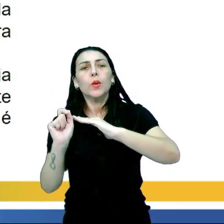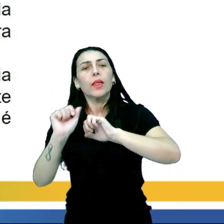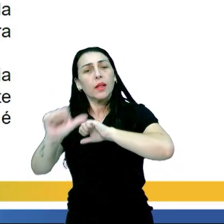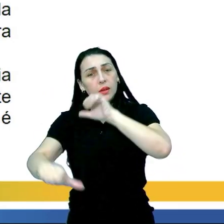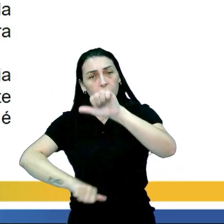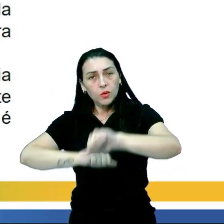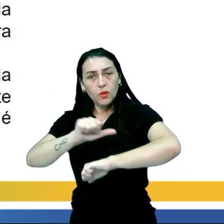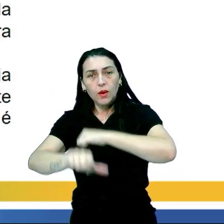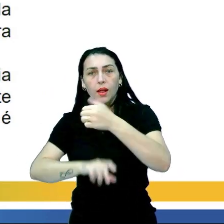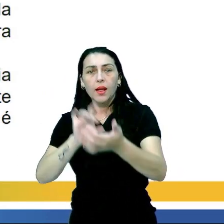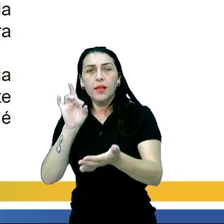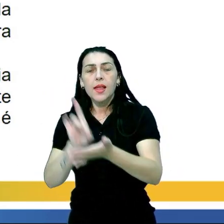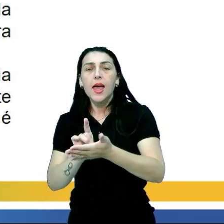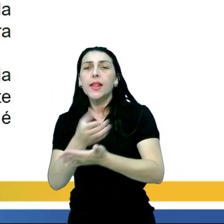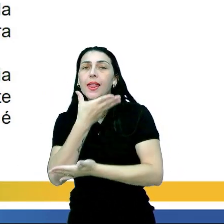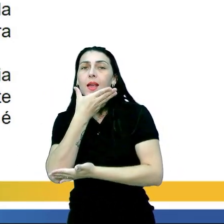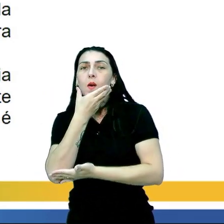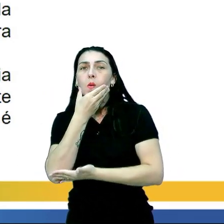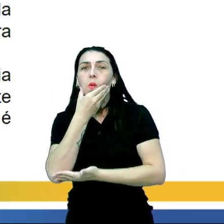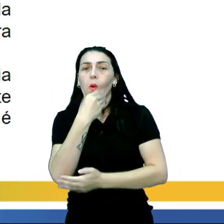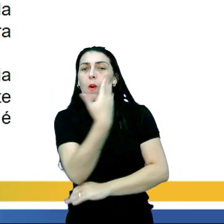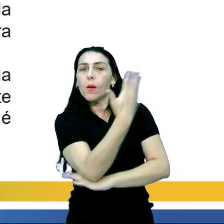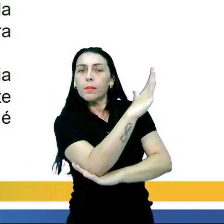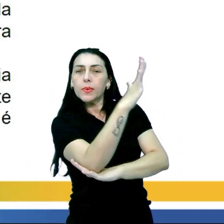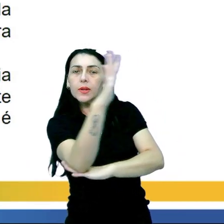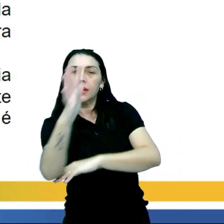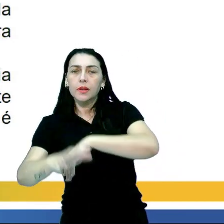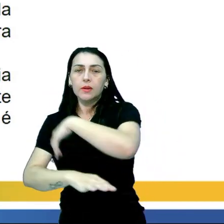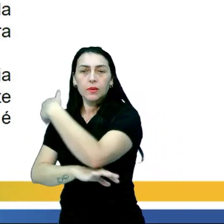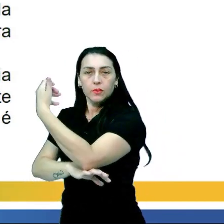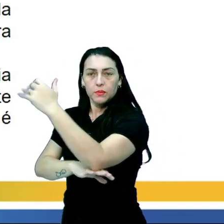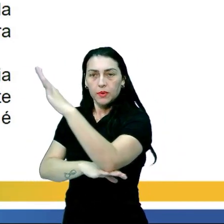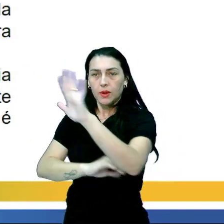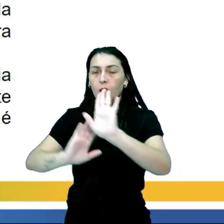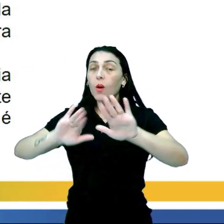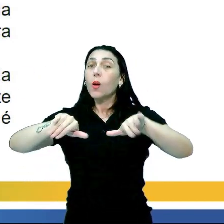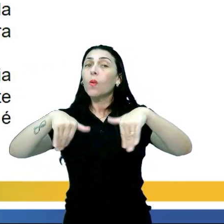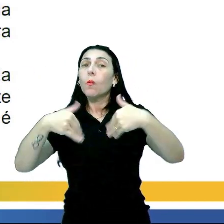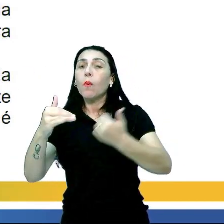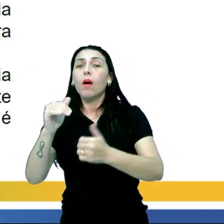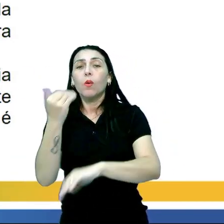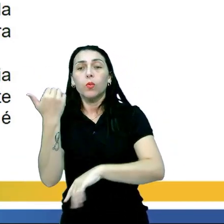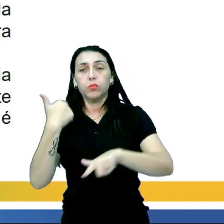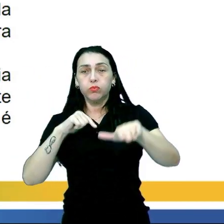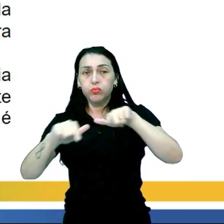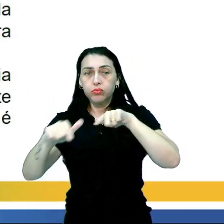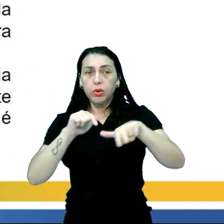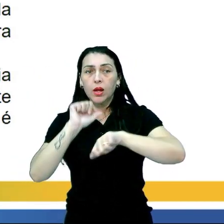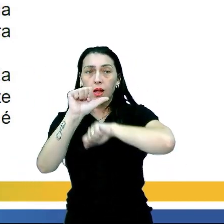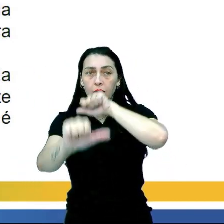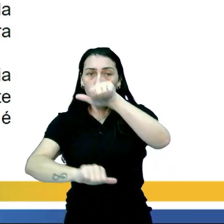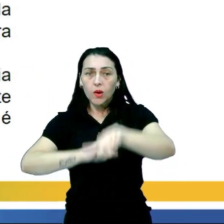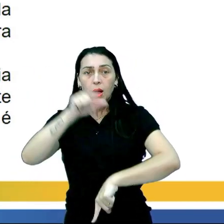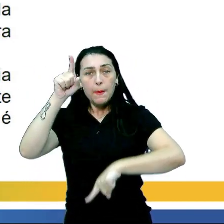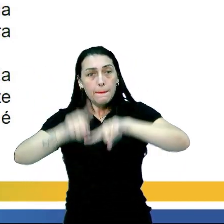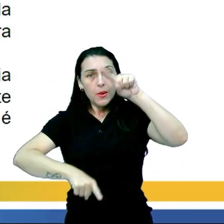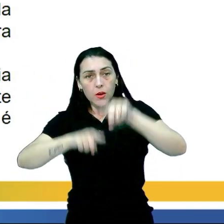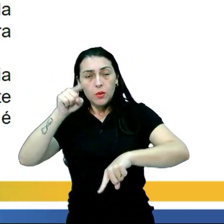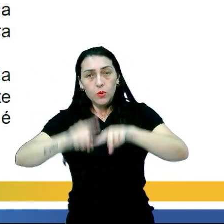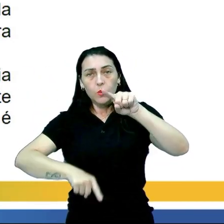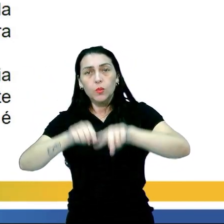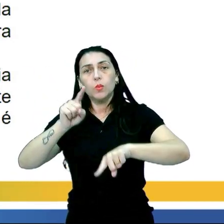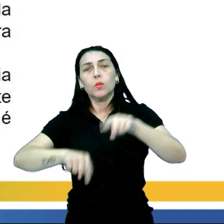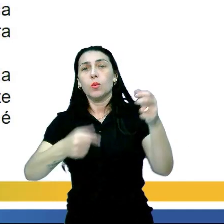mercado mundial, consiste em uma troca realizada entre o homem e a natureza,